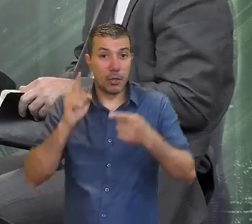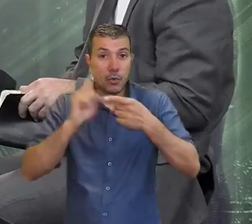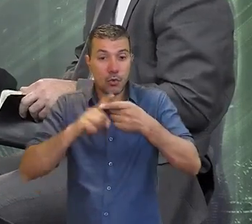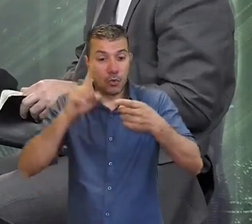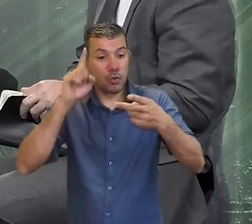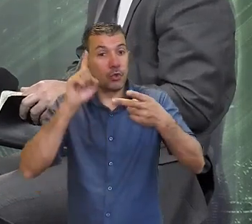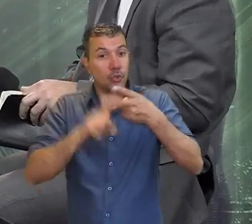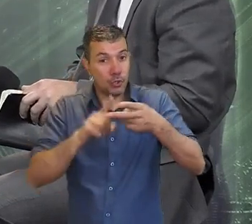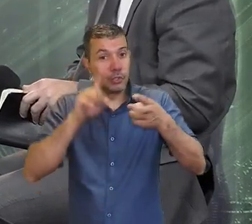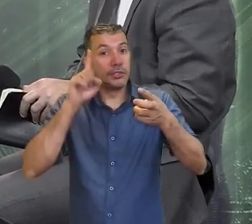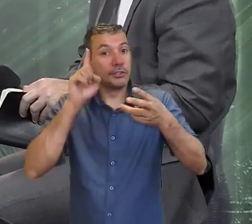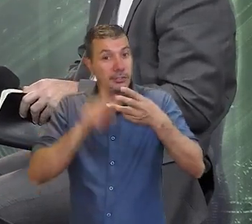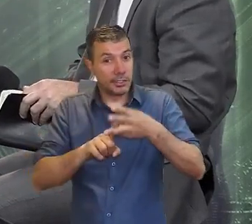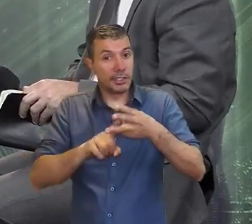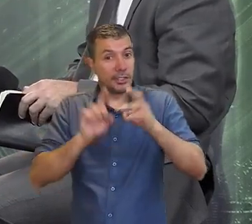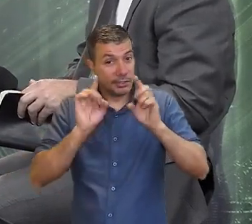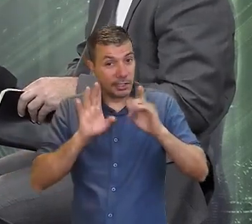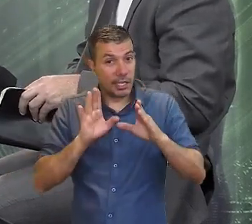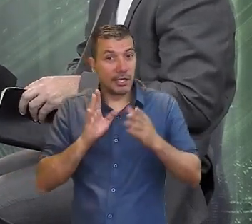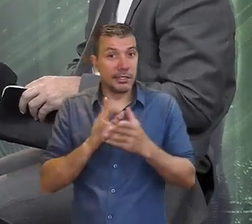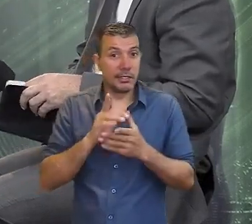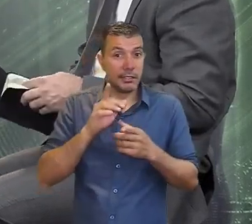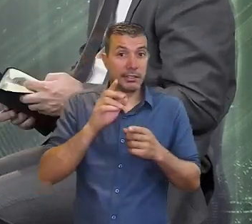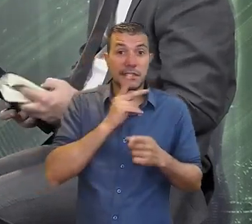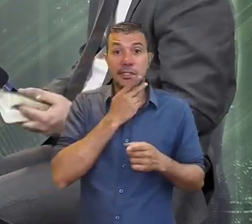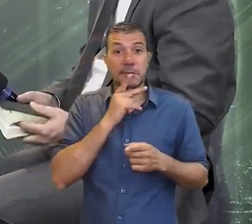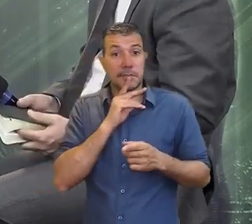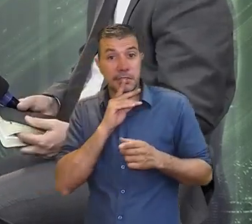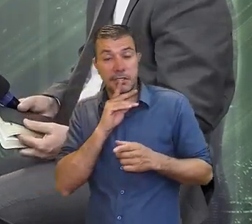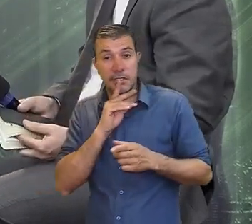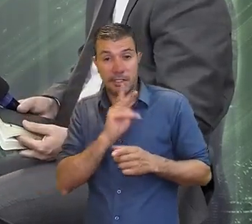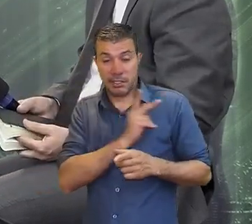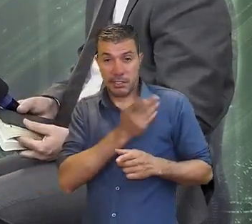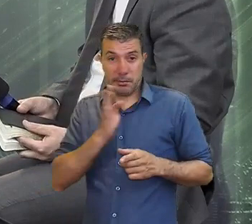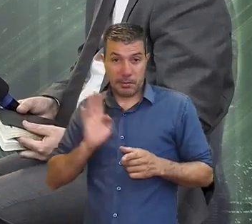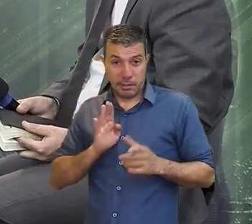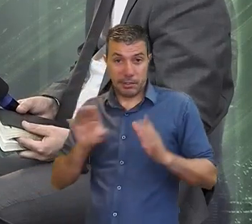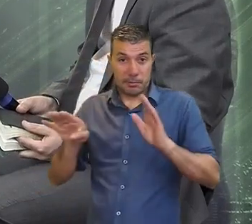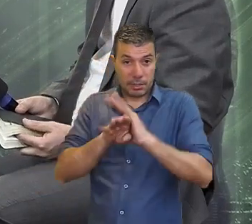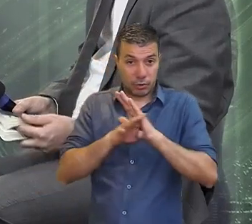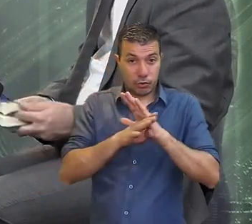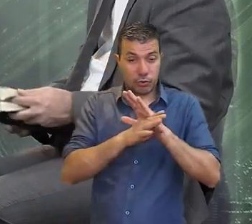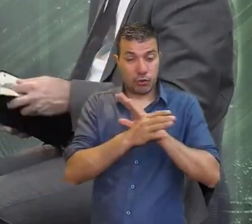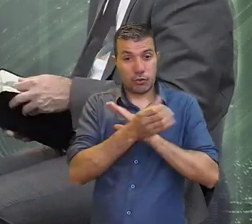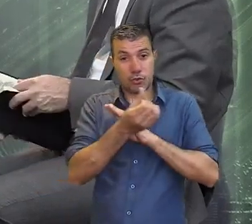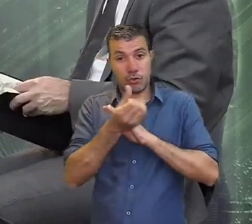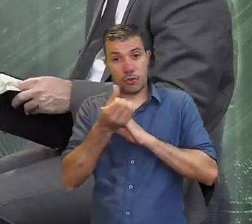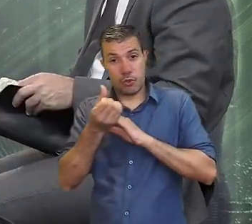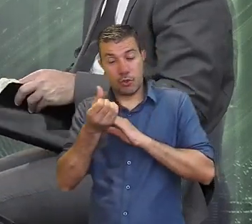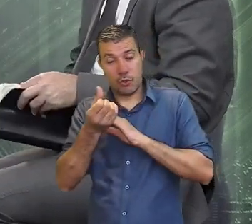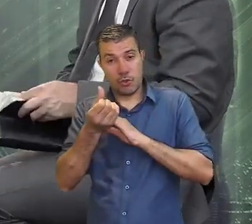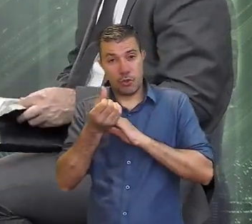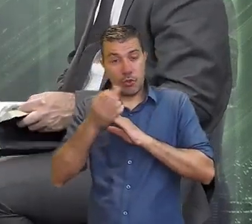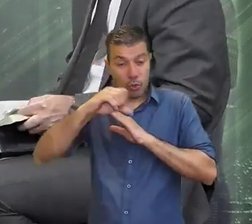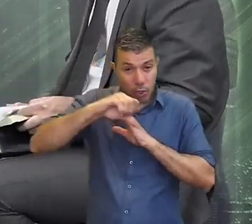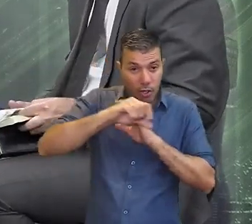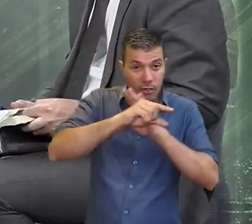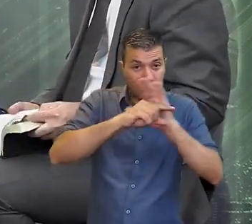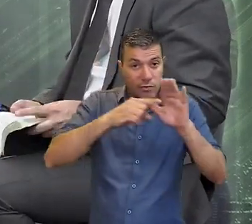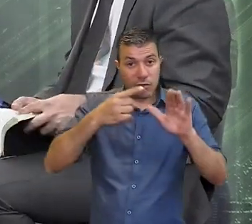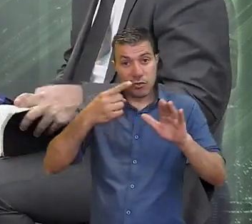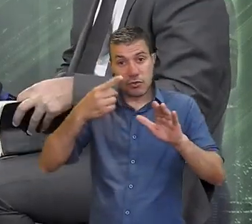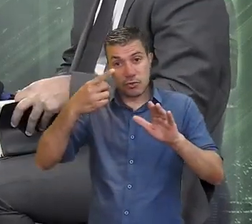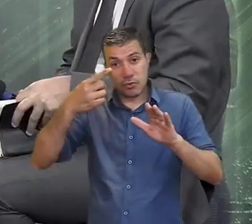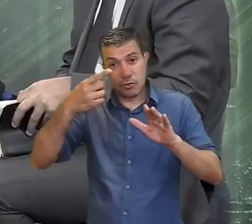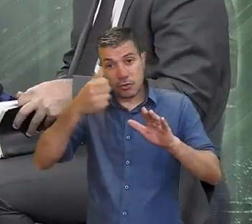textos, posso dividir aqui? Com certeza. Então vamos fazer assim, o senhor lê Hebreus capítulo 9, de 11 a 14, vou pedir para o pastor Casimiro, ele lê Apocalipse capítulo